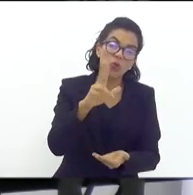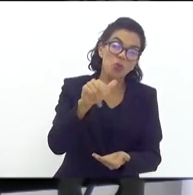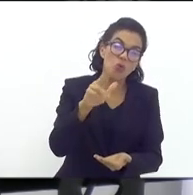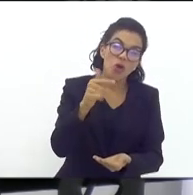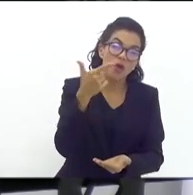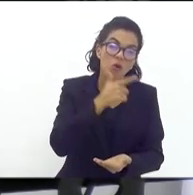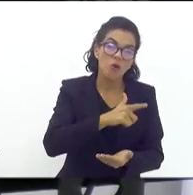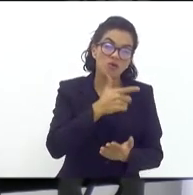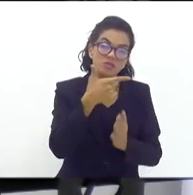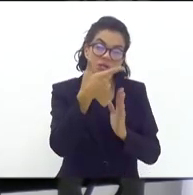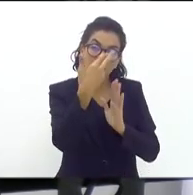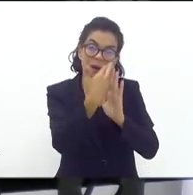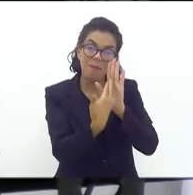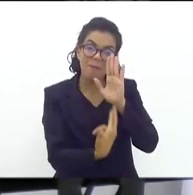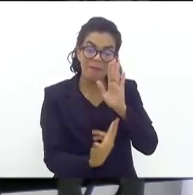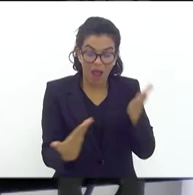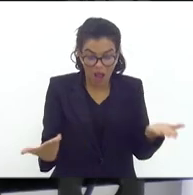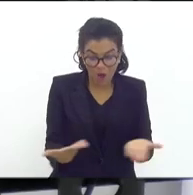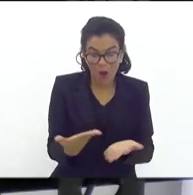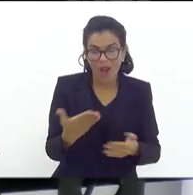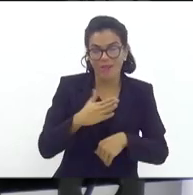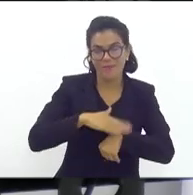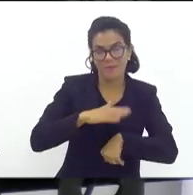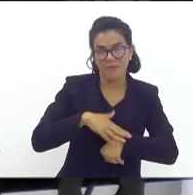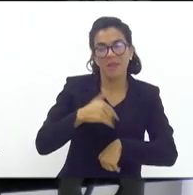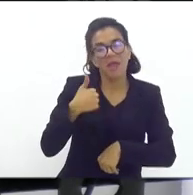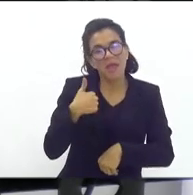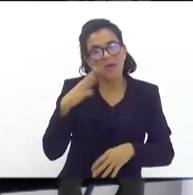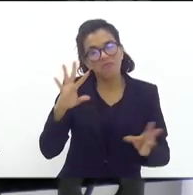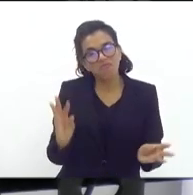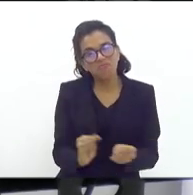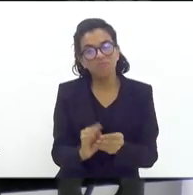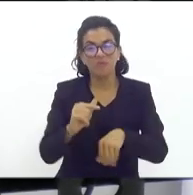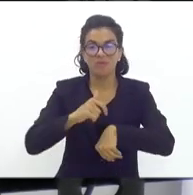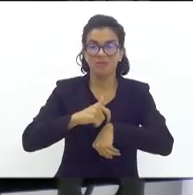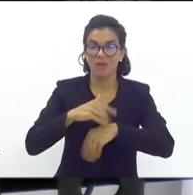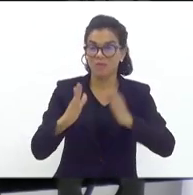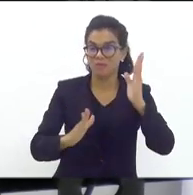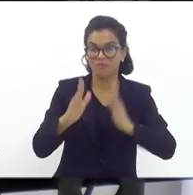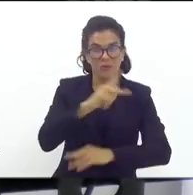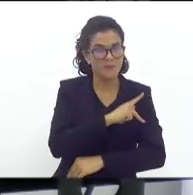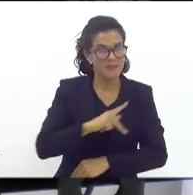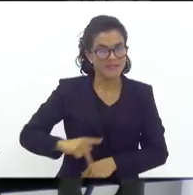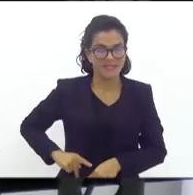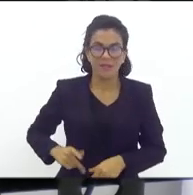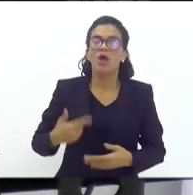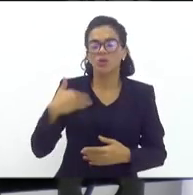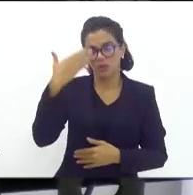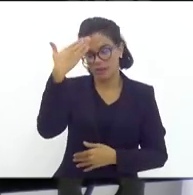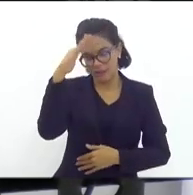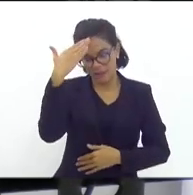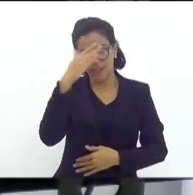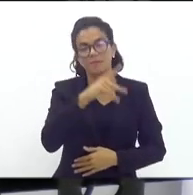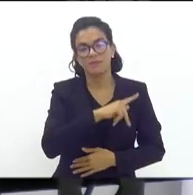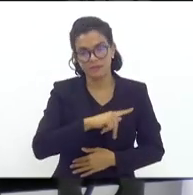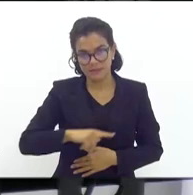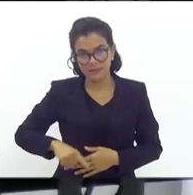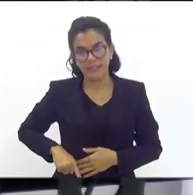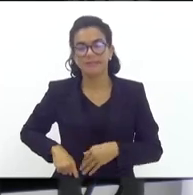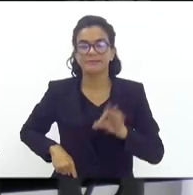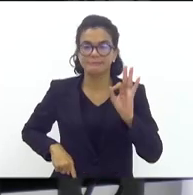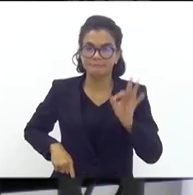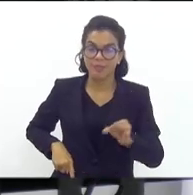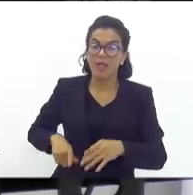nesse sentido tá acontecendo agora nesse momento e aí eu tô me Resumindo ao tempo do presidente vossa excelência não tô falando tô entendendo gente isso aí é uma